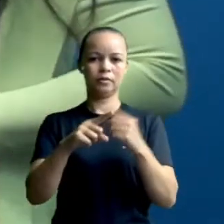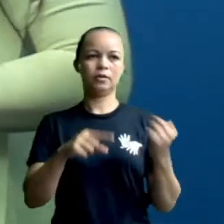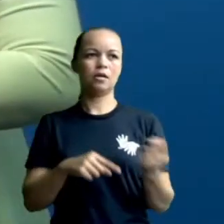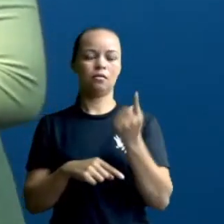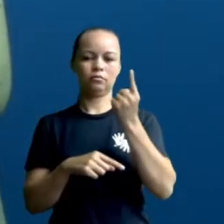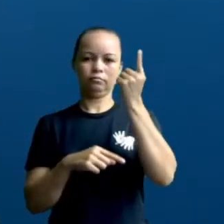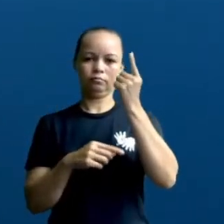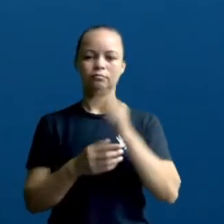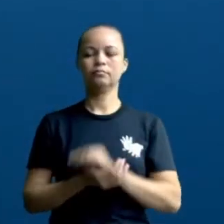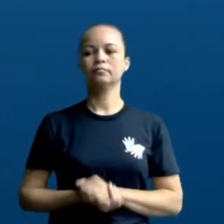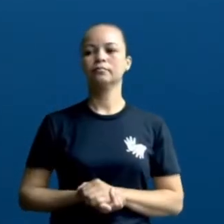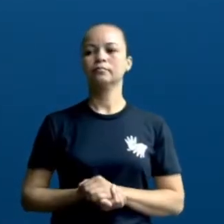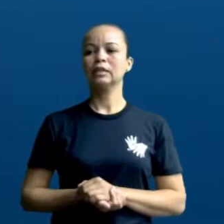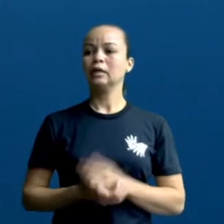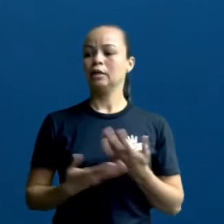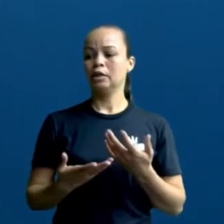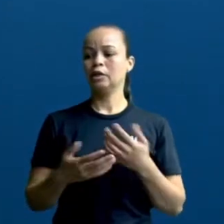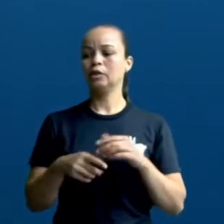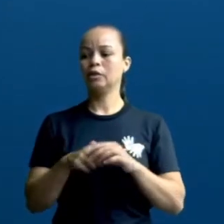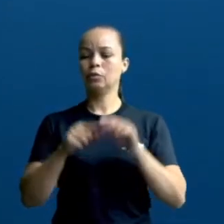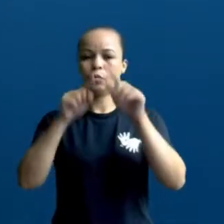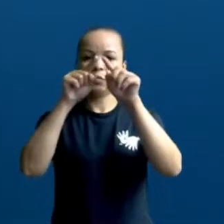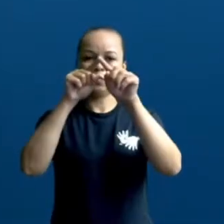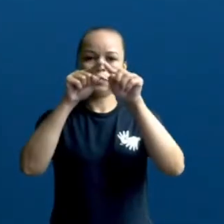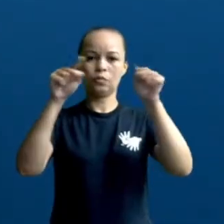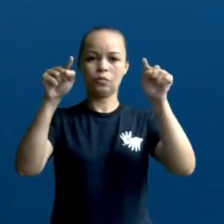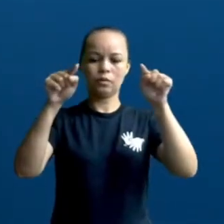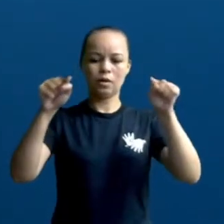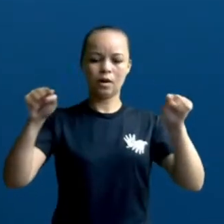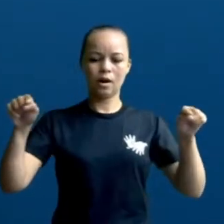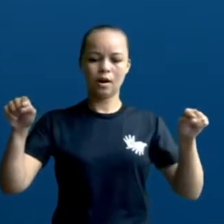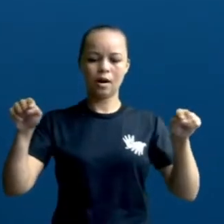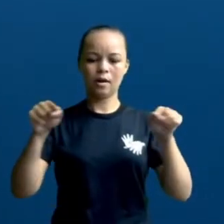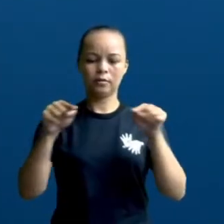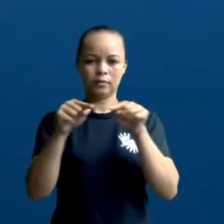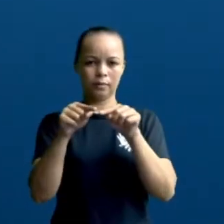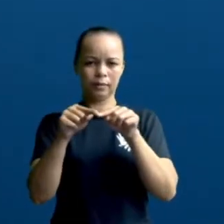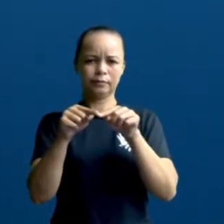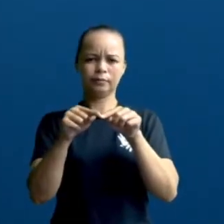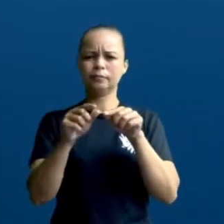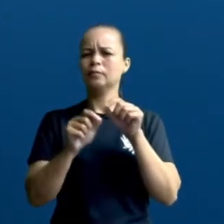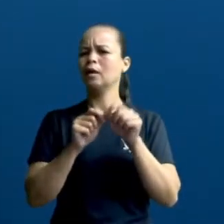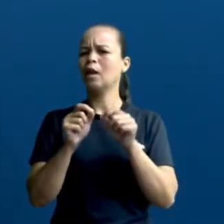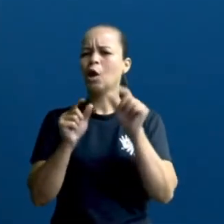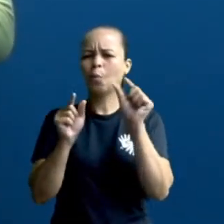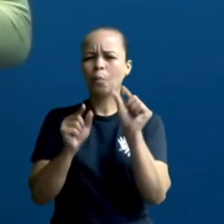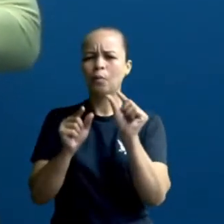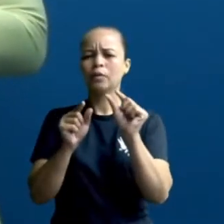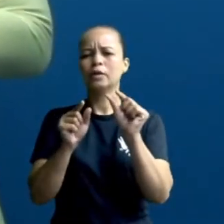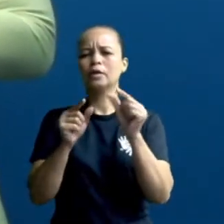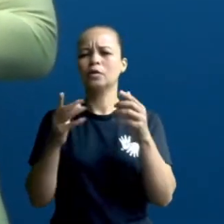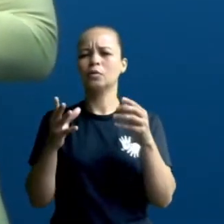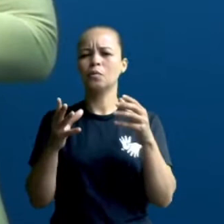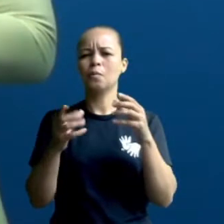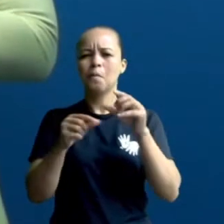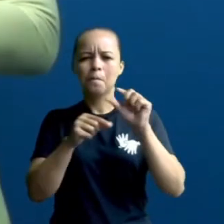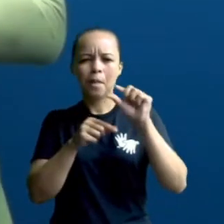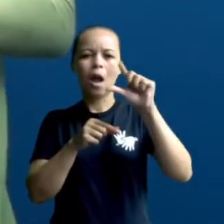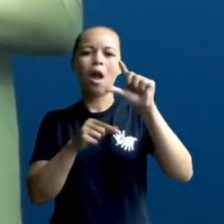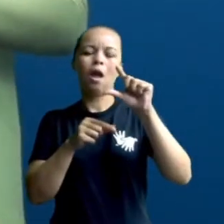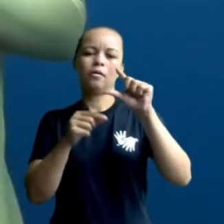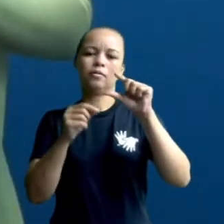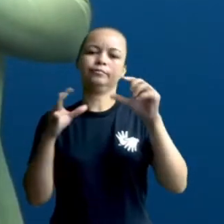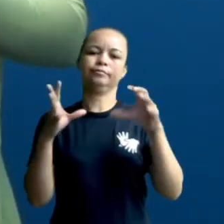nosso trapézio? O nosso trapézio, ele é um pouquinho maior para calcular a área, tá